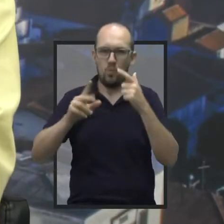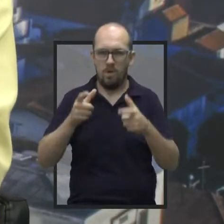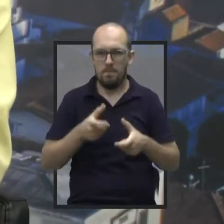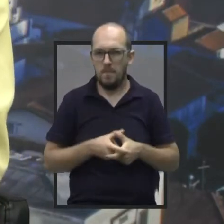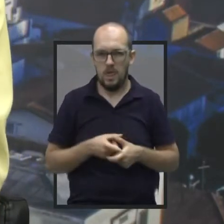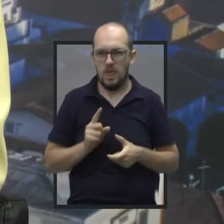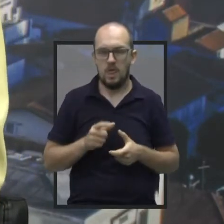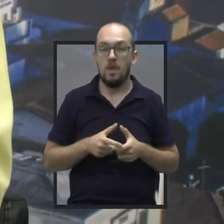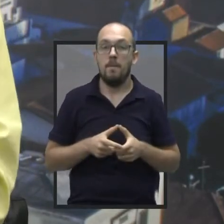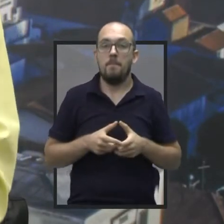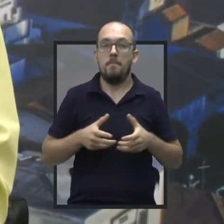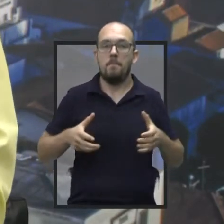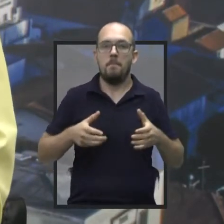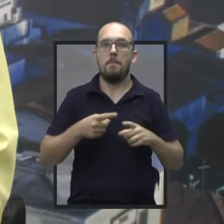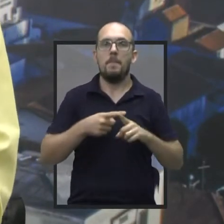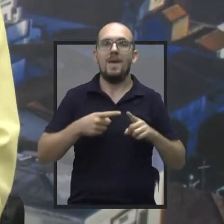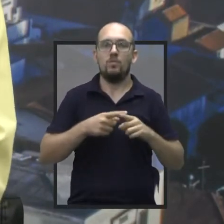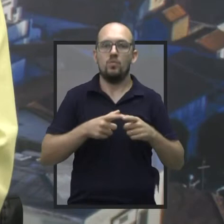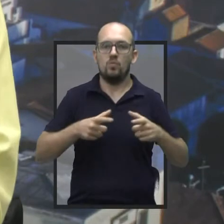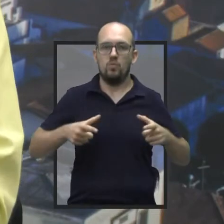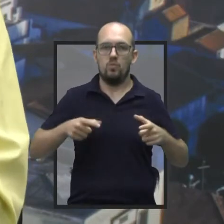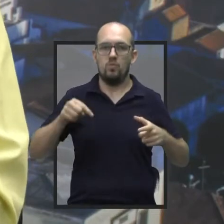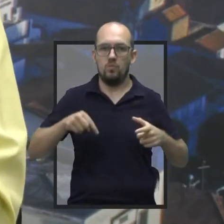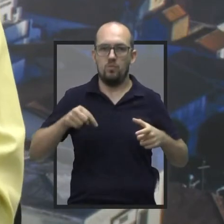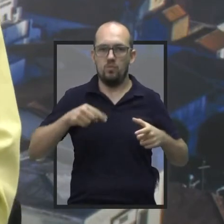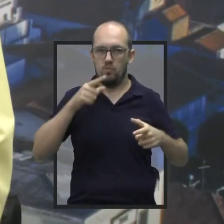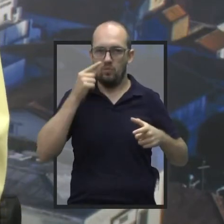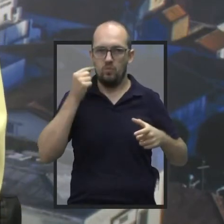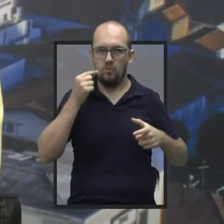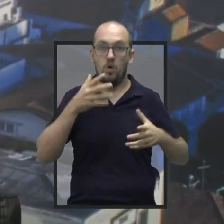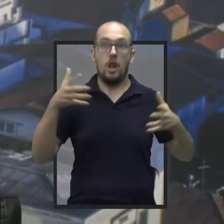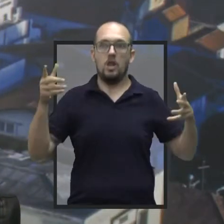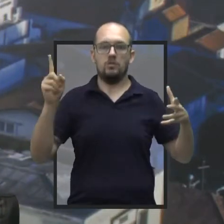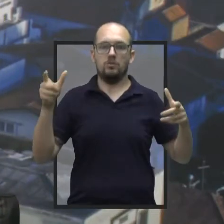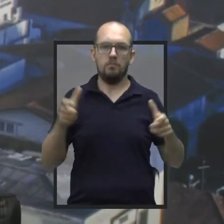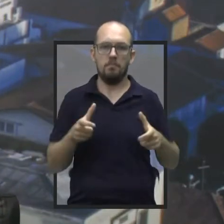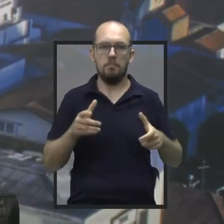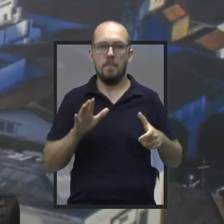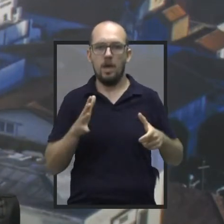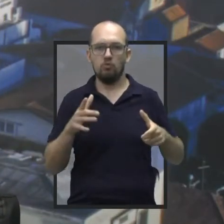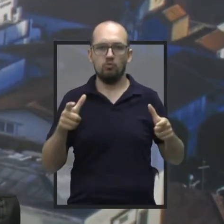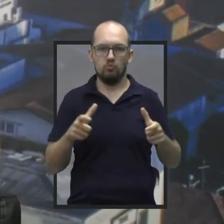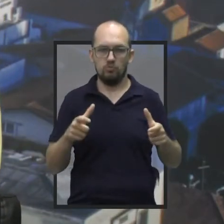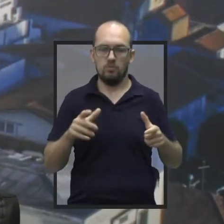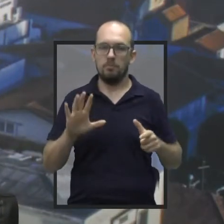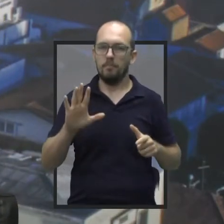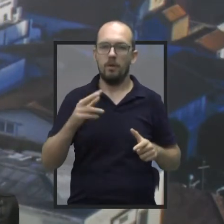pequena, uma cidade de porte médio. Quer dizer, não é a todo momento, a gente não pode mais confiar só